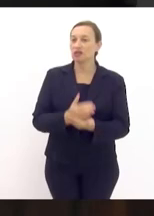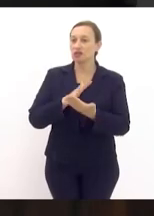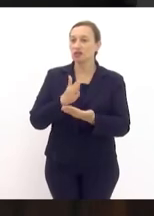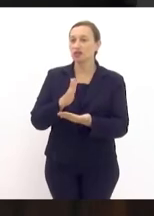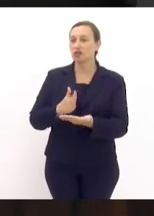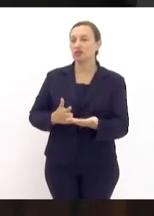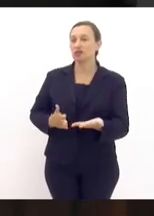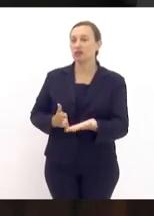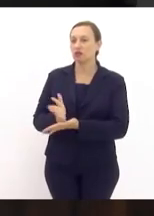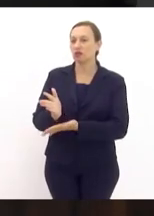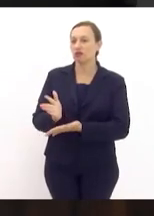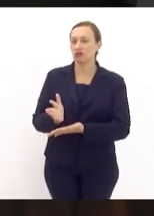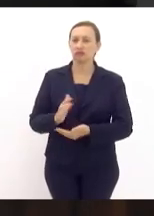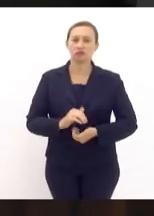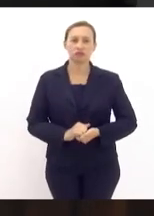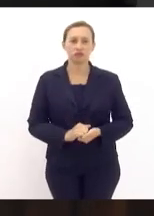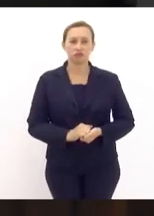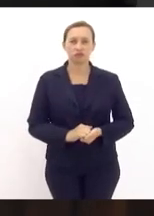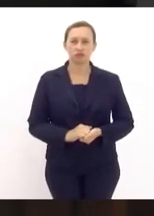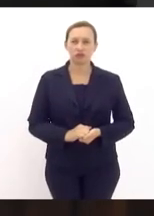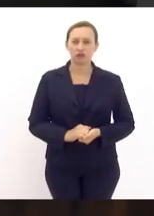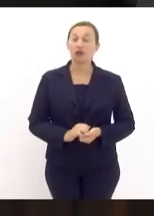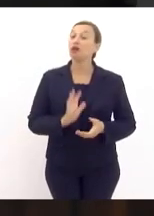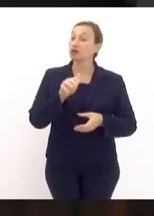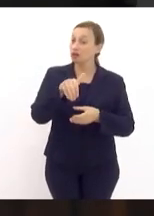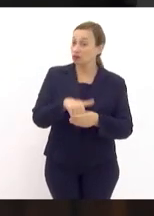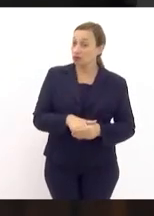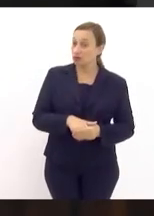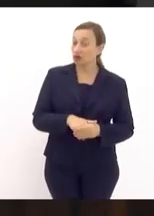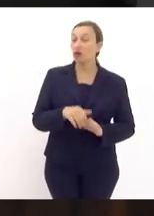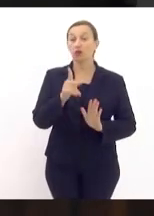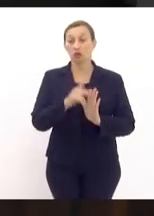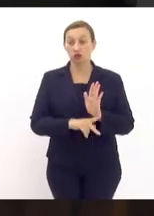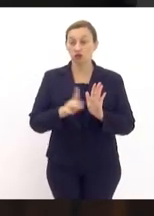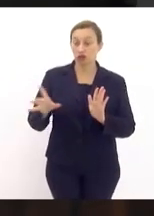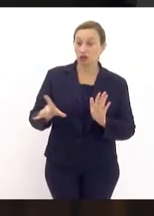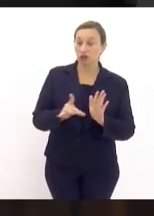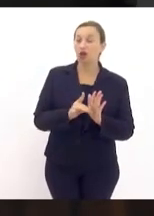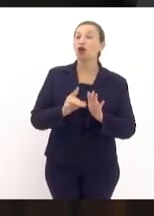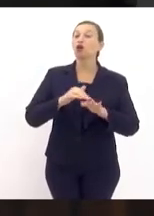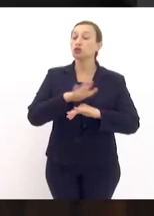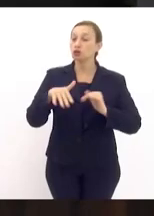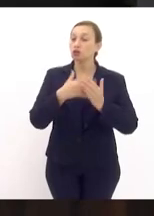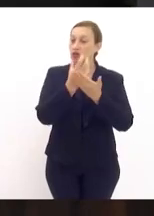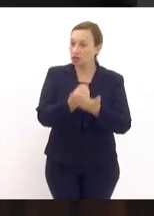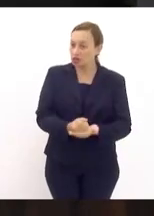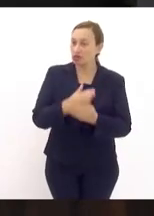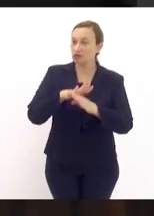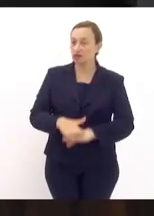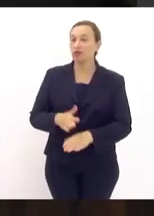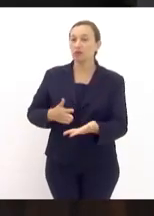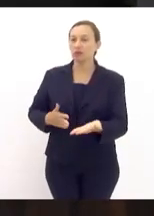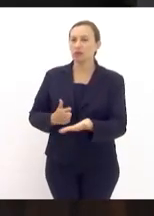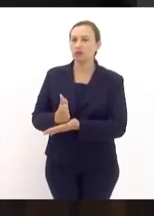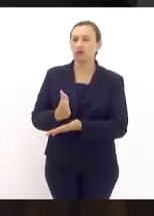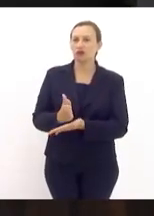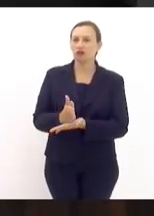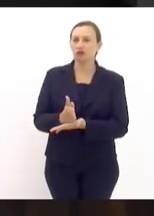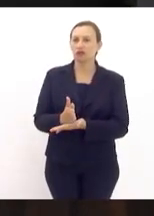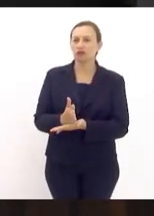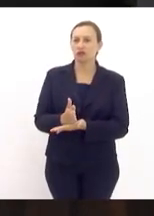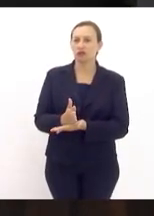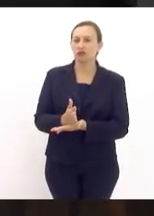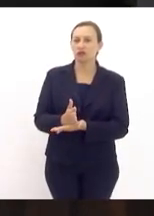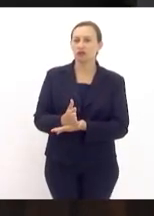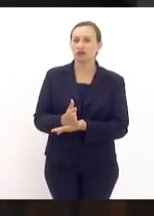estão. Aprovado. Em votação, o projeto assim emendado. Senhores, que aprovem, permaneçam como estão. Aprovados. Vai